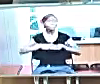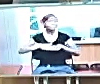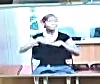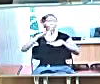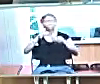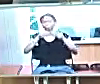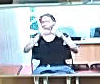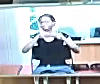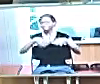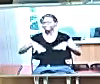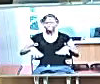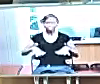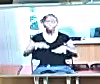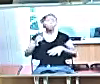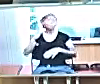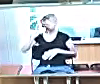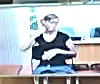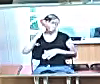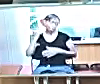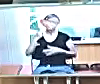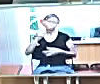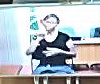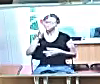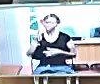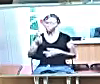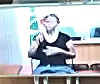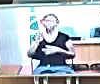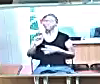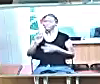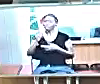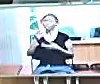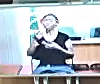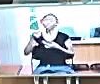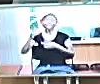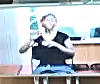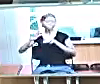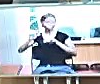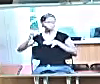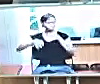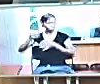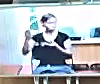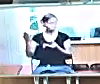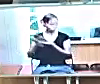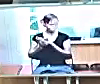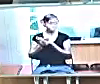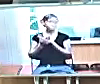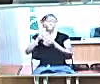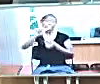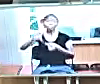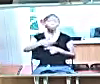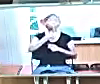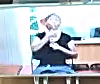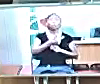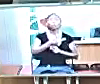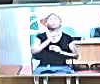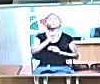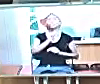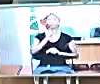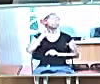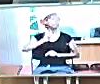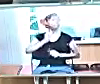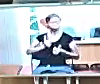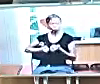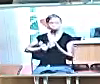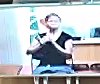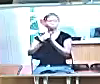entra o estado para entrou com uma ação judicial e o estado de minas gerais logo em seguida entrou como a com apoio nem é